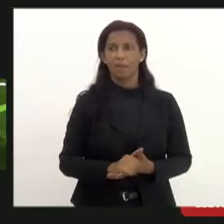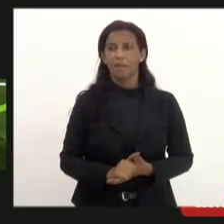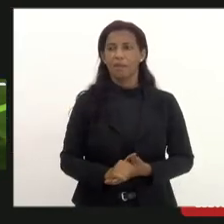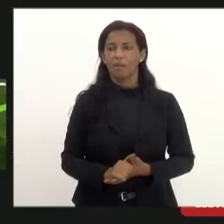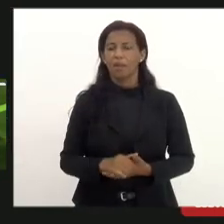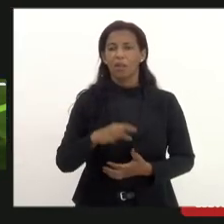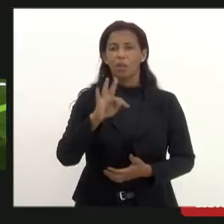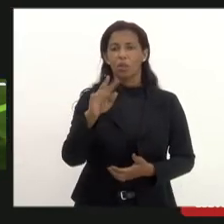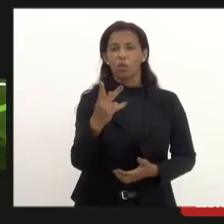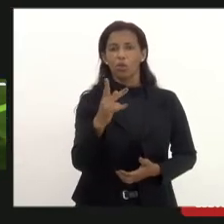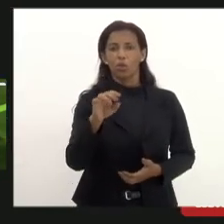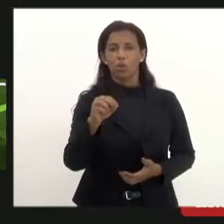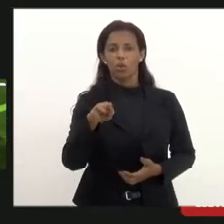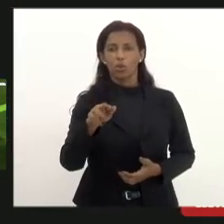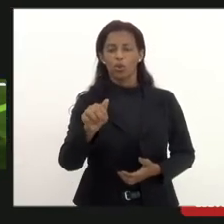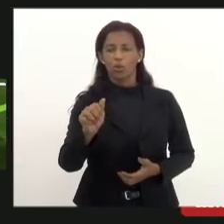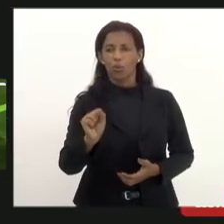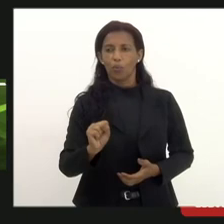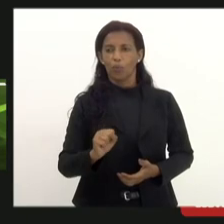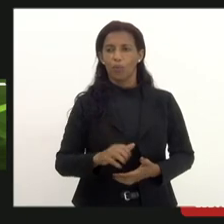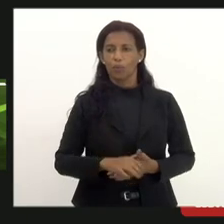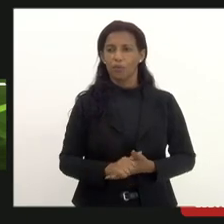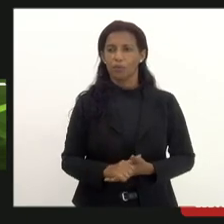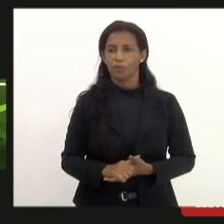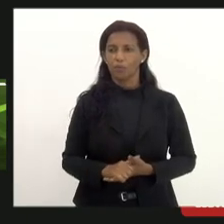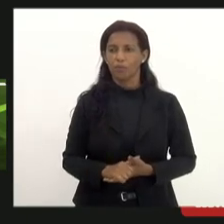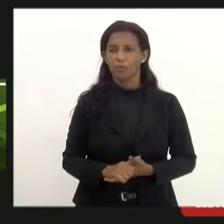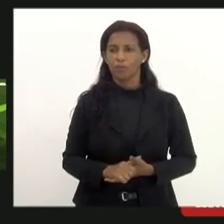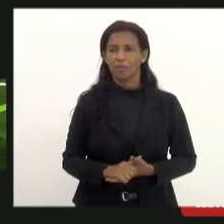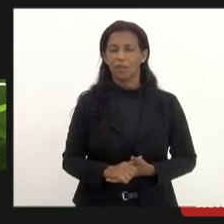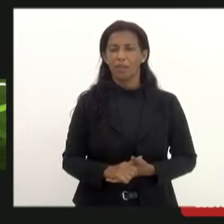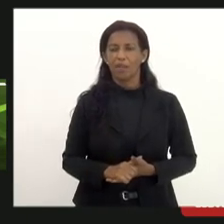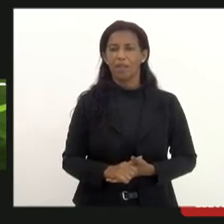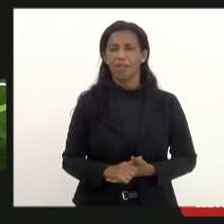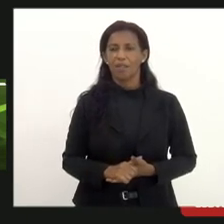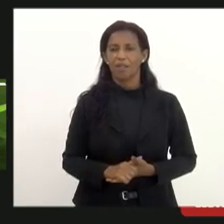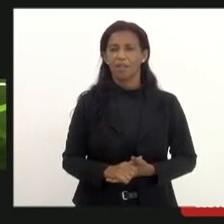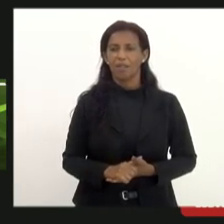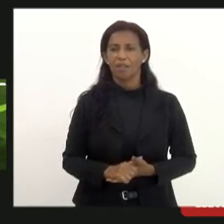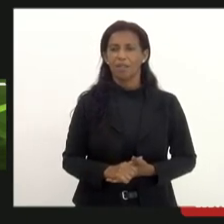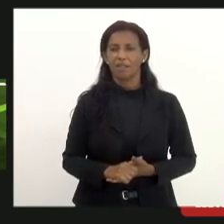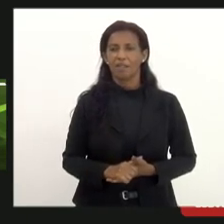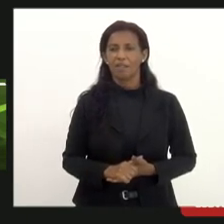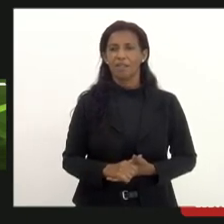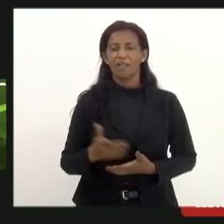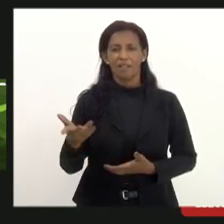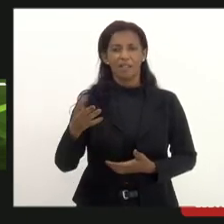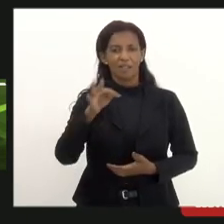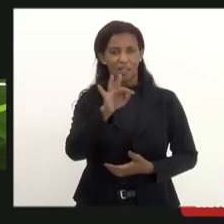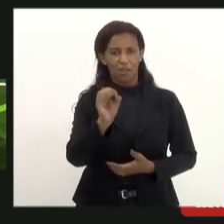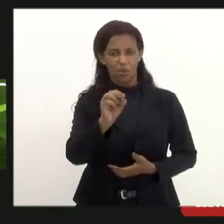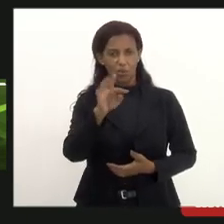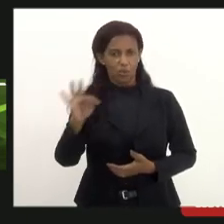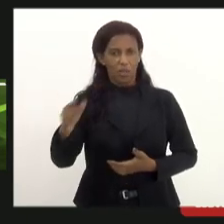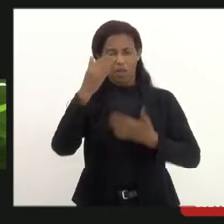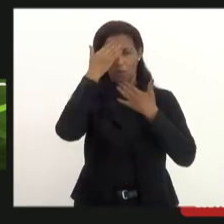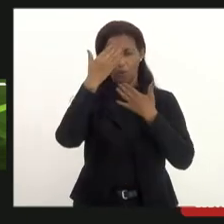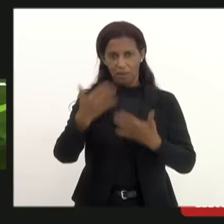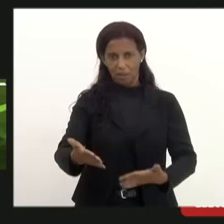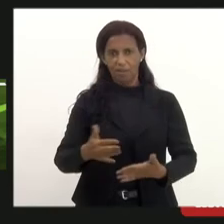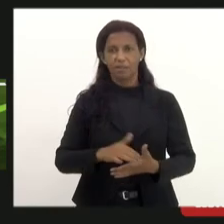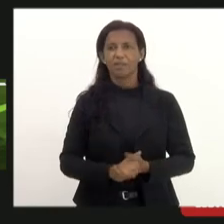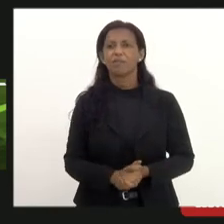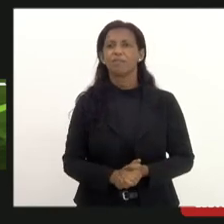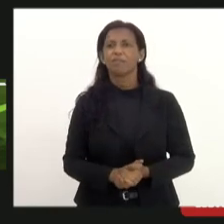Thomas, representando a Shell, o senhor Rafael da Equinor, e Ulisses, né, da Total. Agradeço, né,